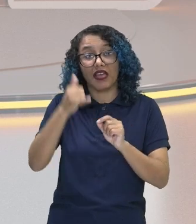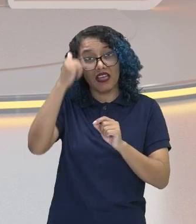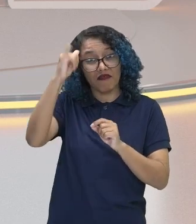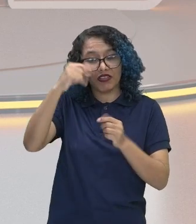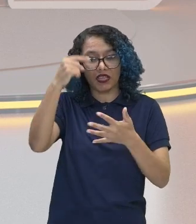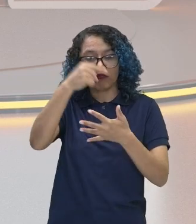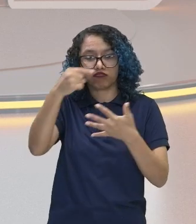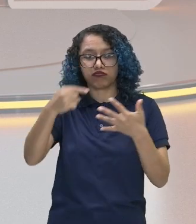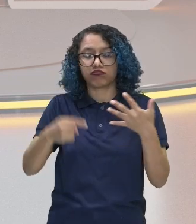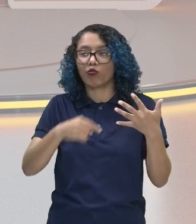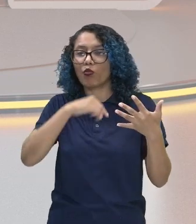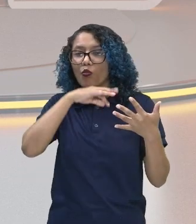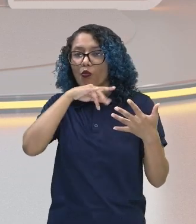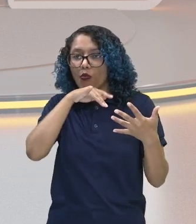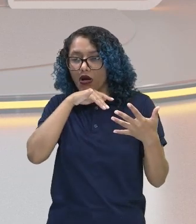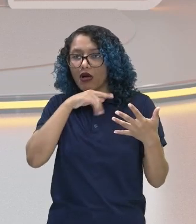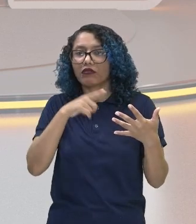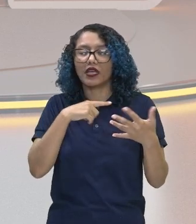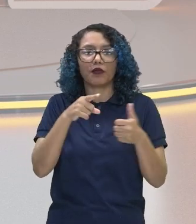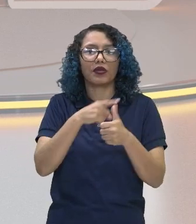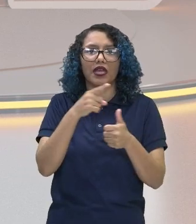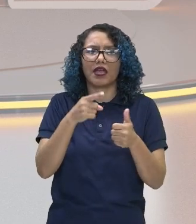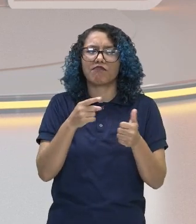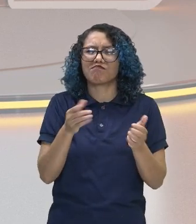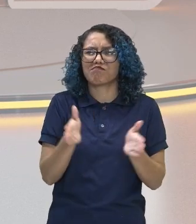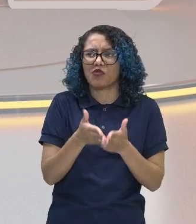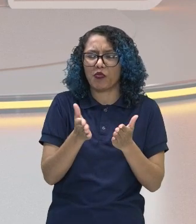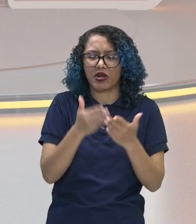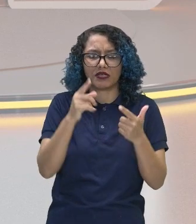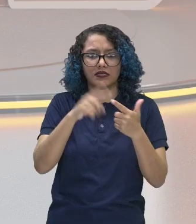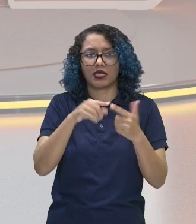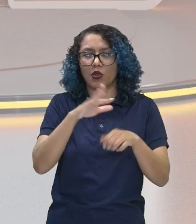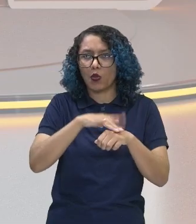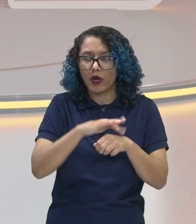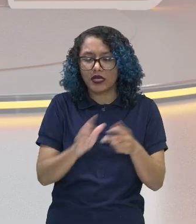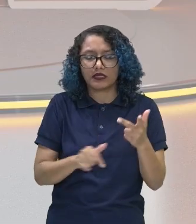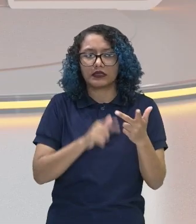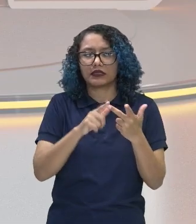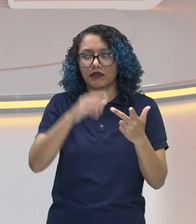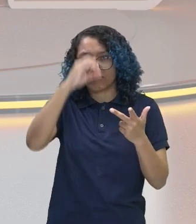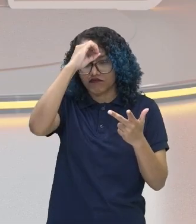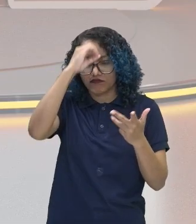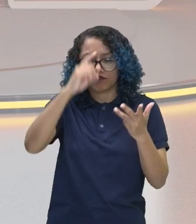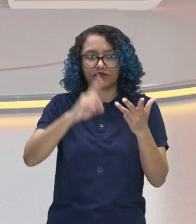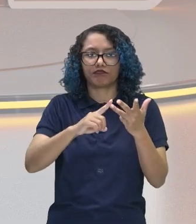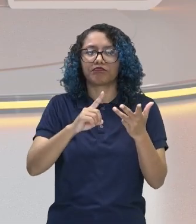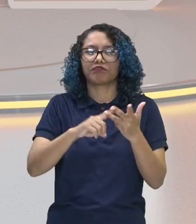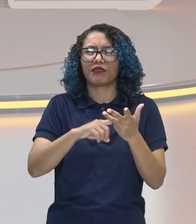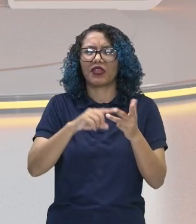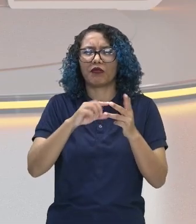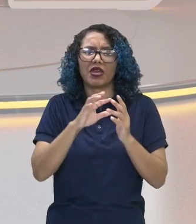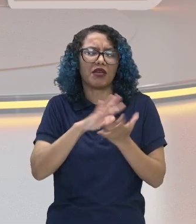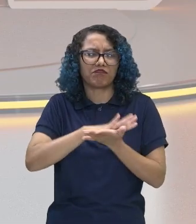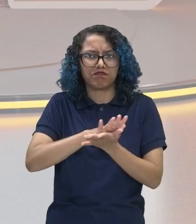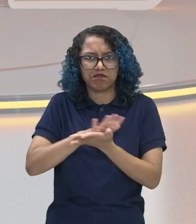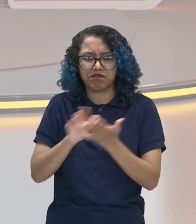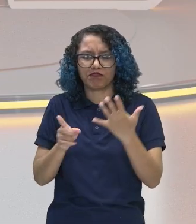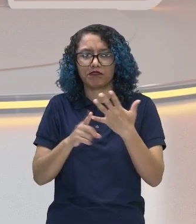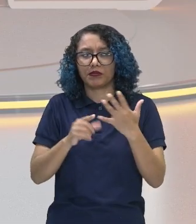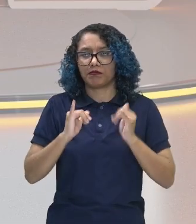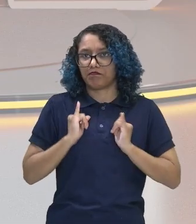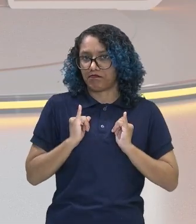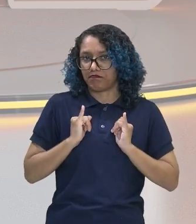que ele denomina: miséria, doença, ignorância, degradação e